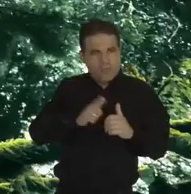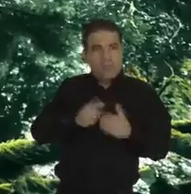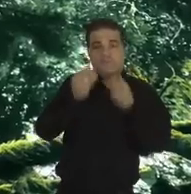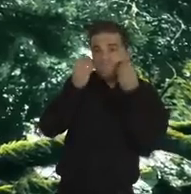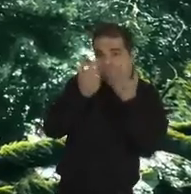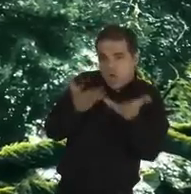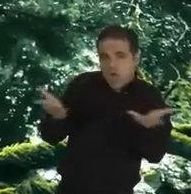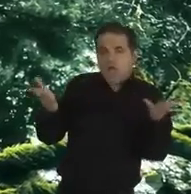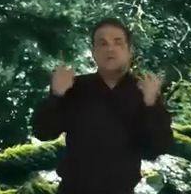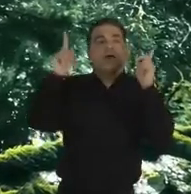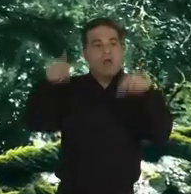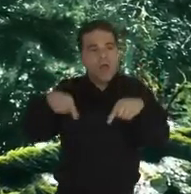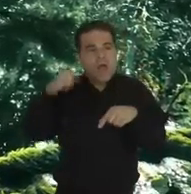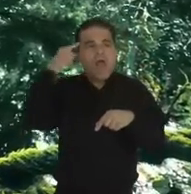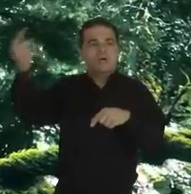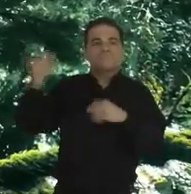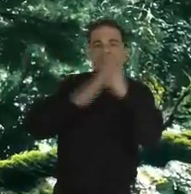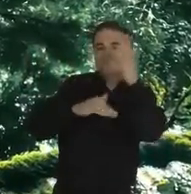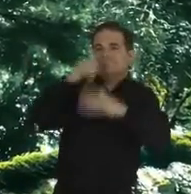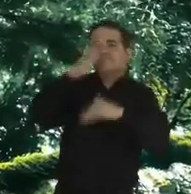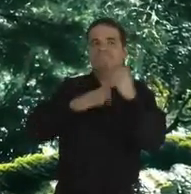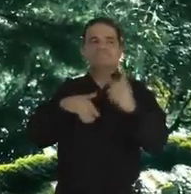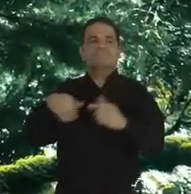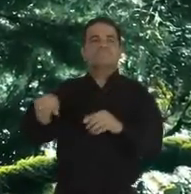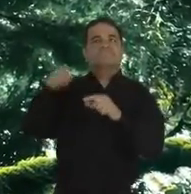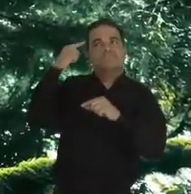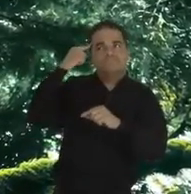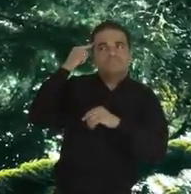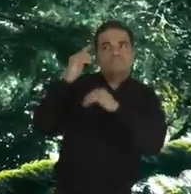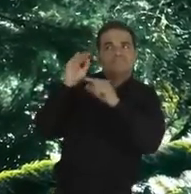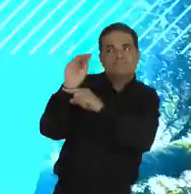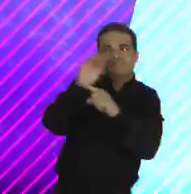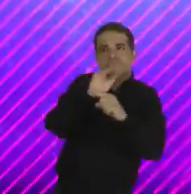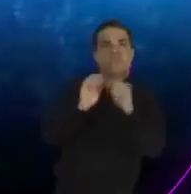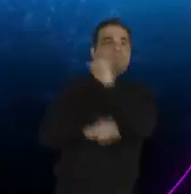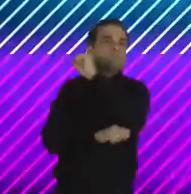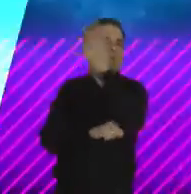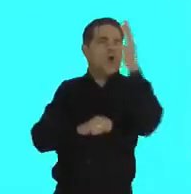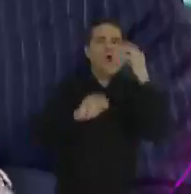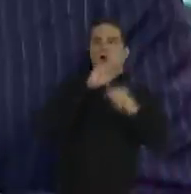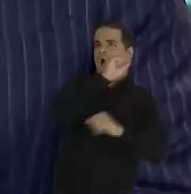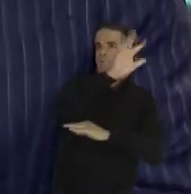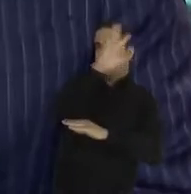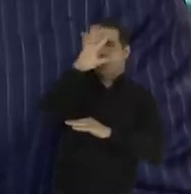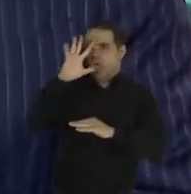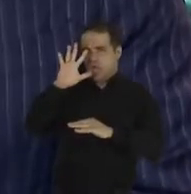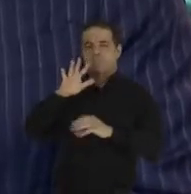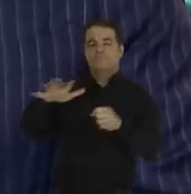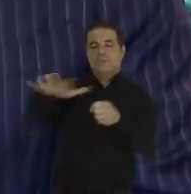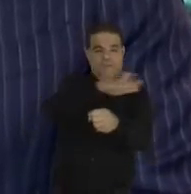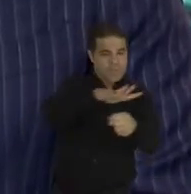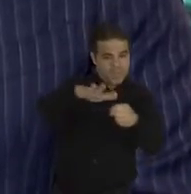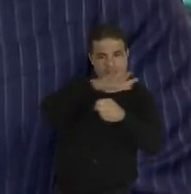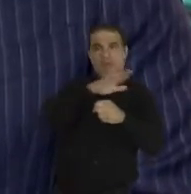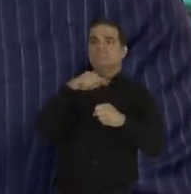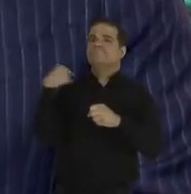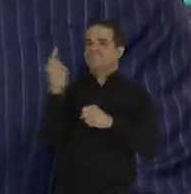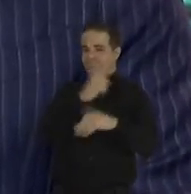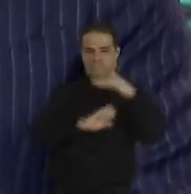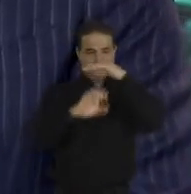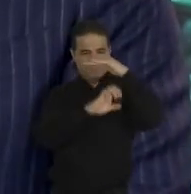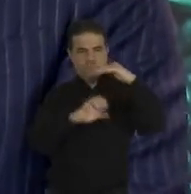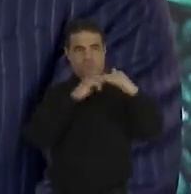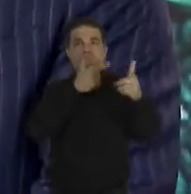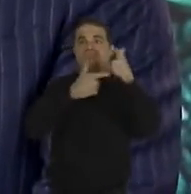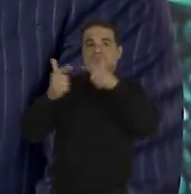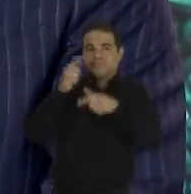clara demonstração de ações orientadas a preservação do meio ambiente pelo tu estás empresas